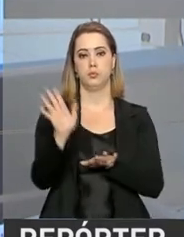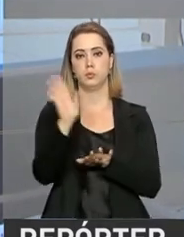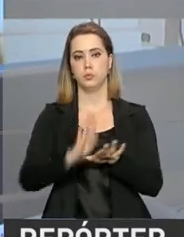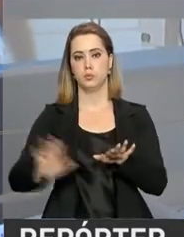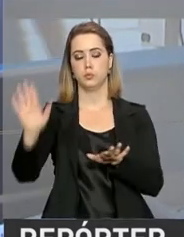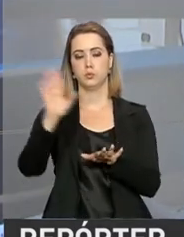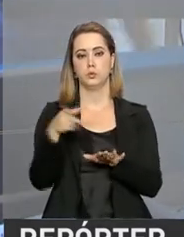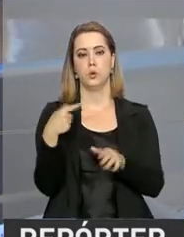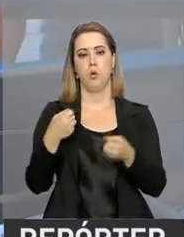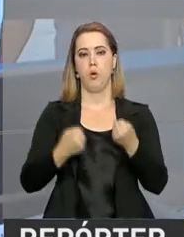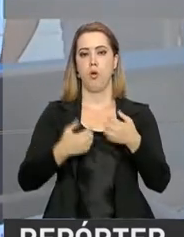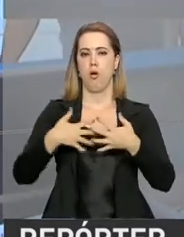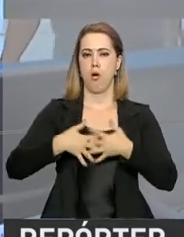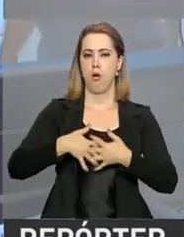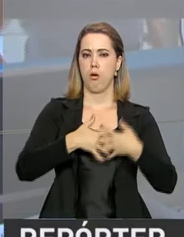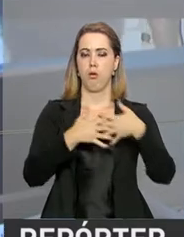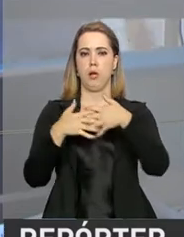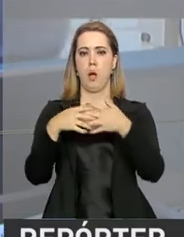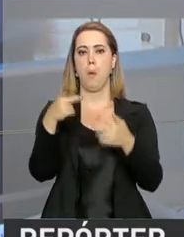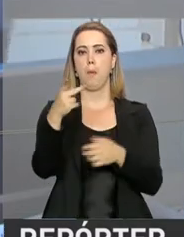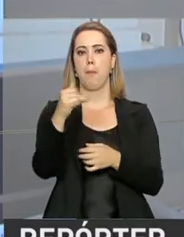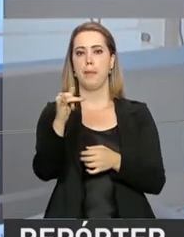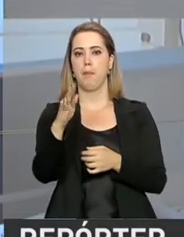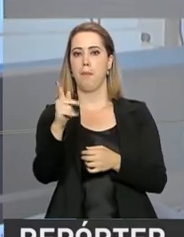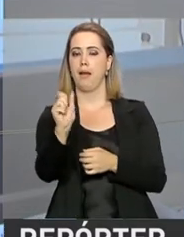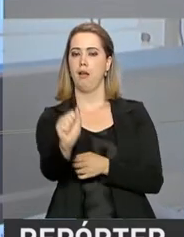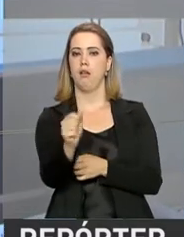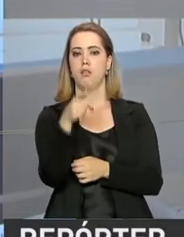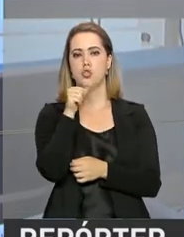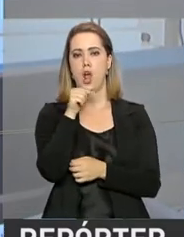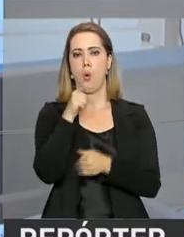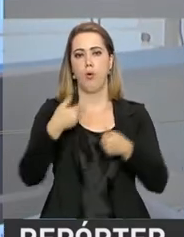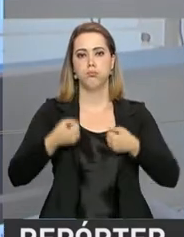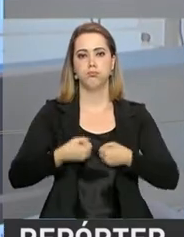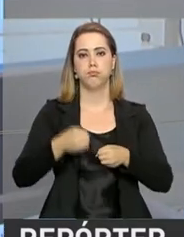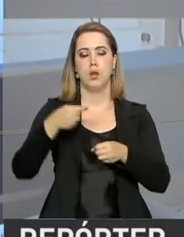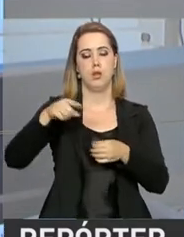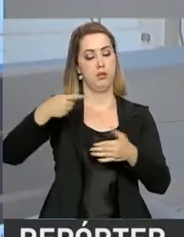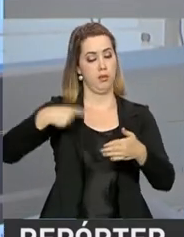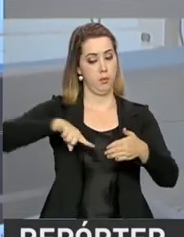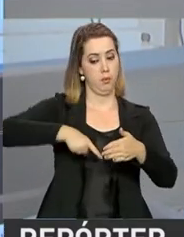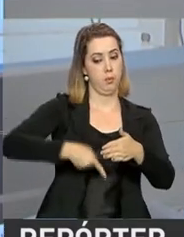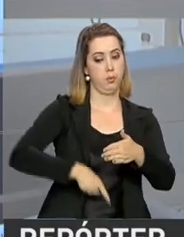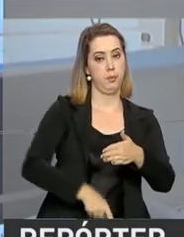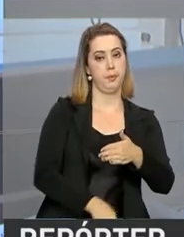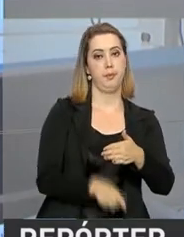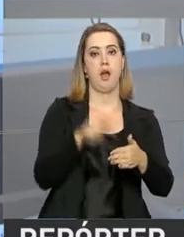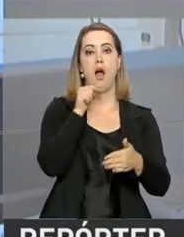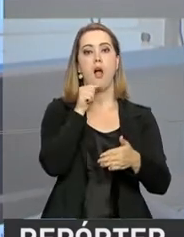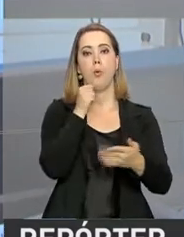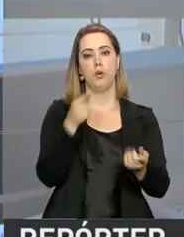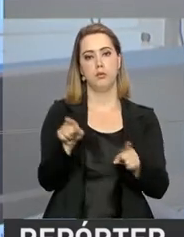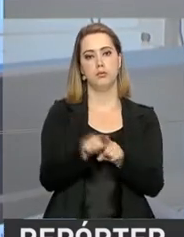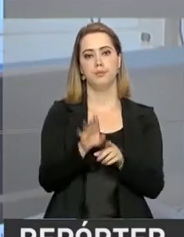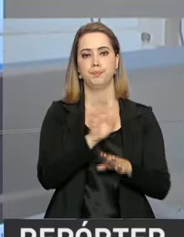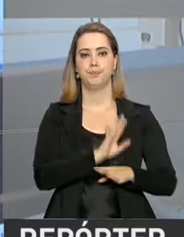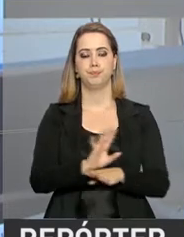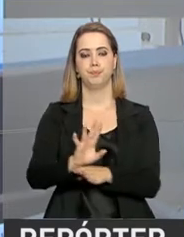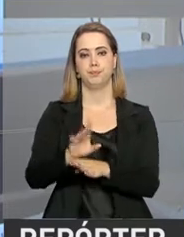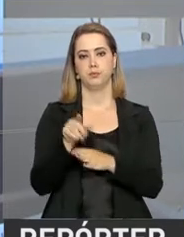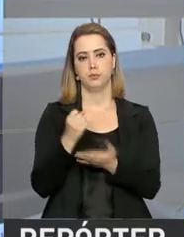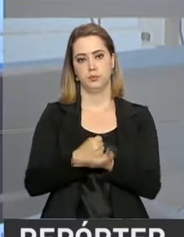de carros pipa nas áreas urbana e rural perfuração de poços além da construção de adutoras e de sistemas de abastecimento